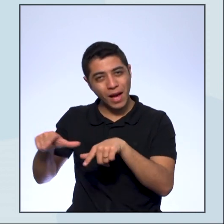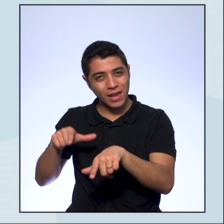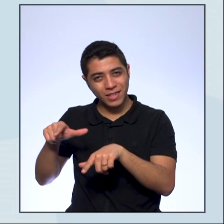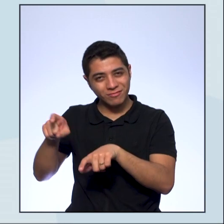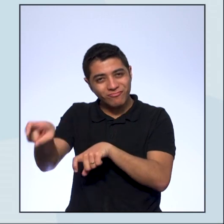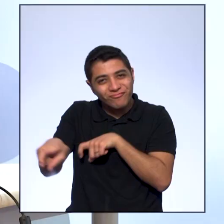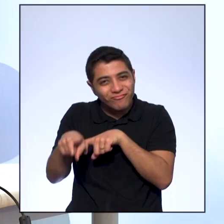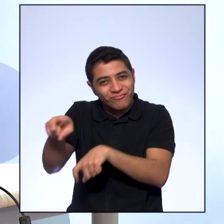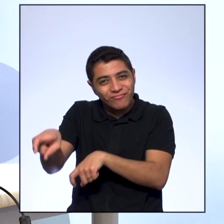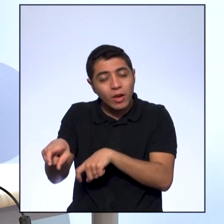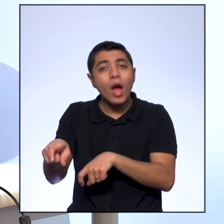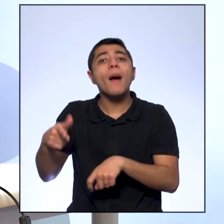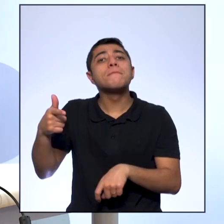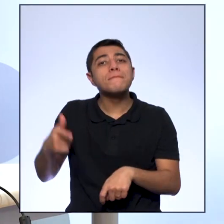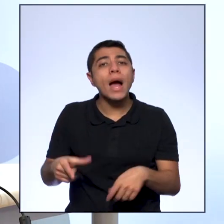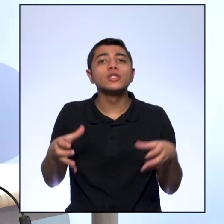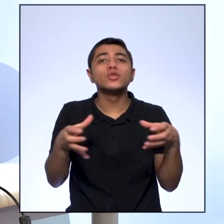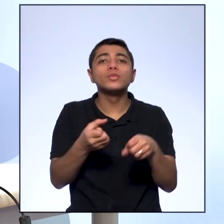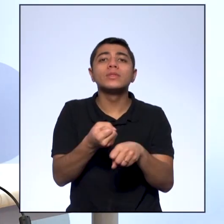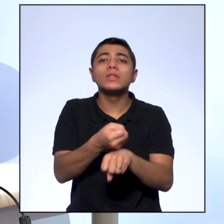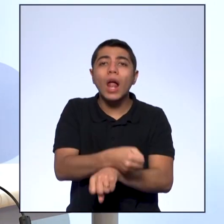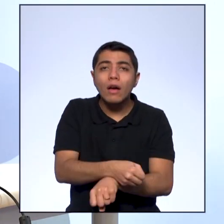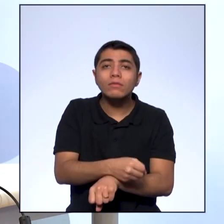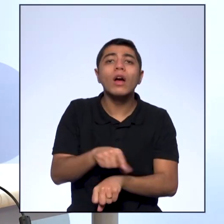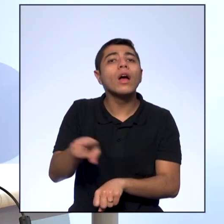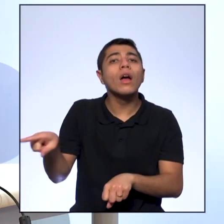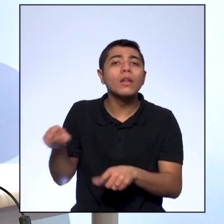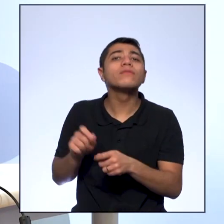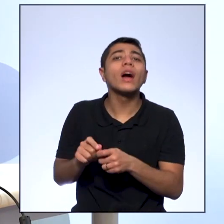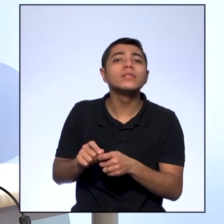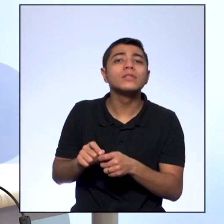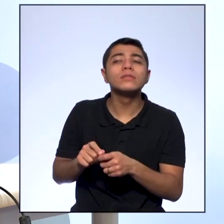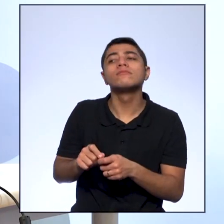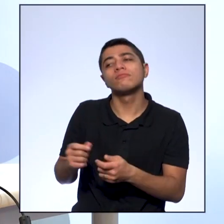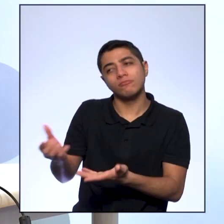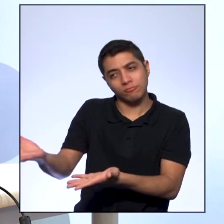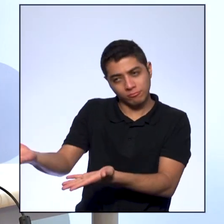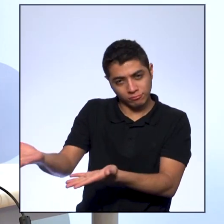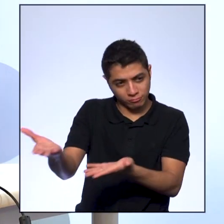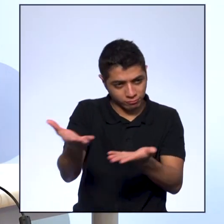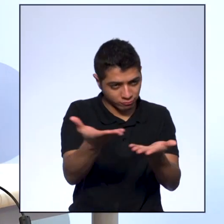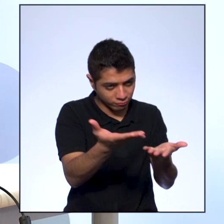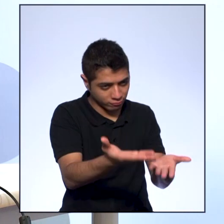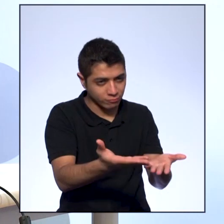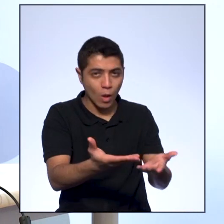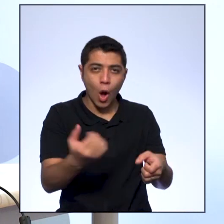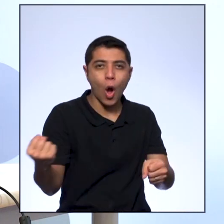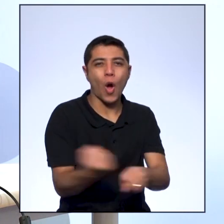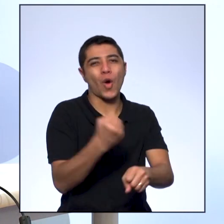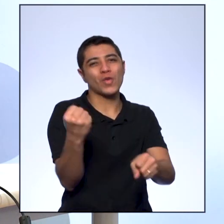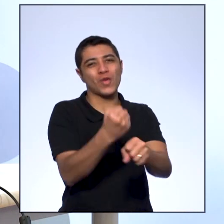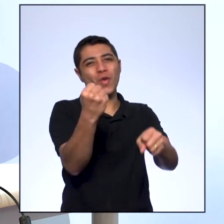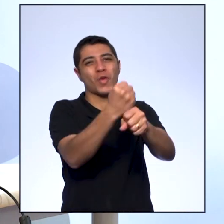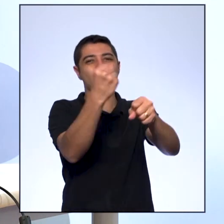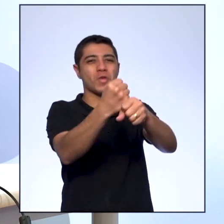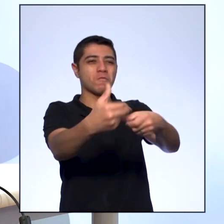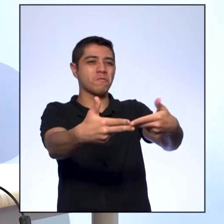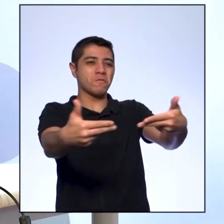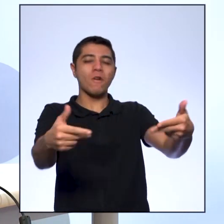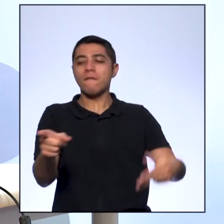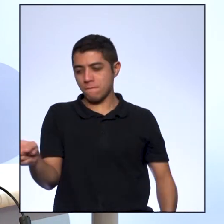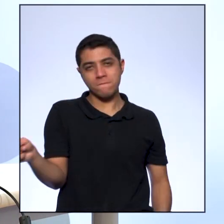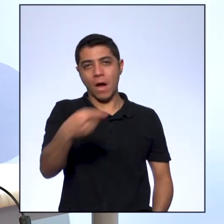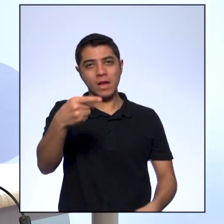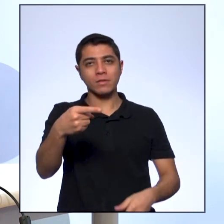as grandes obras públicas. Certo, gente? Então, agora a gente vai olhar com um pouquinho mais de profundidade as características